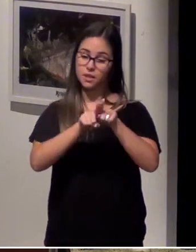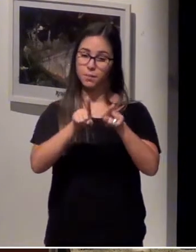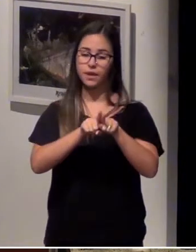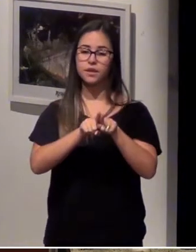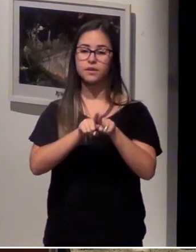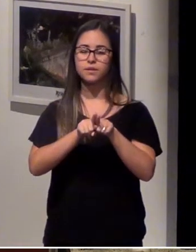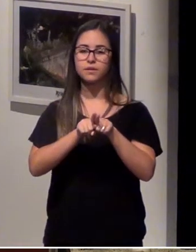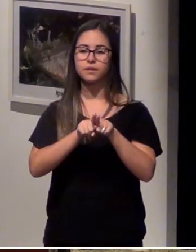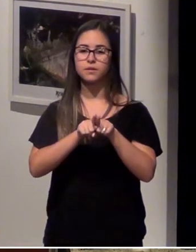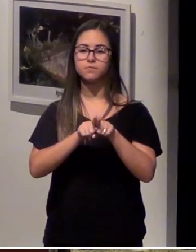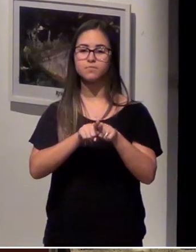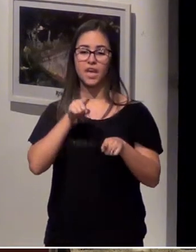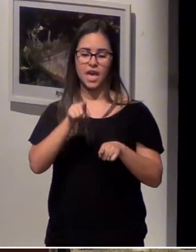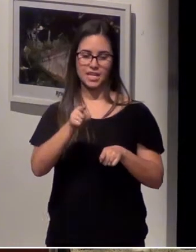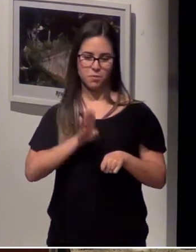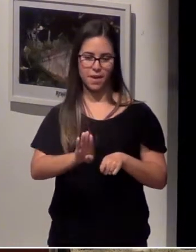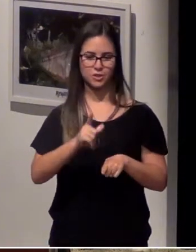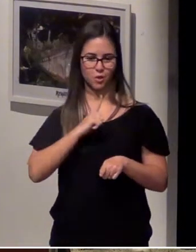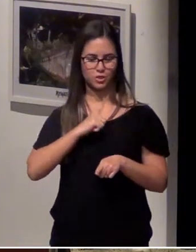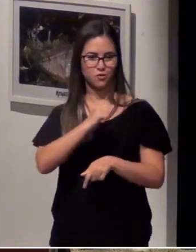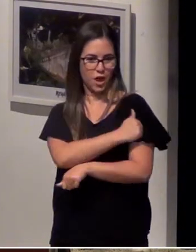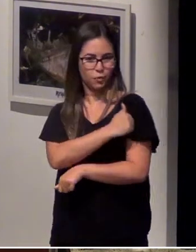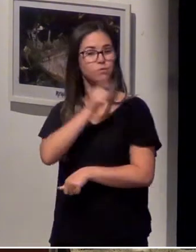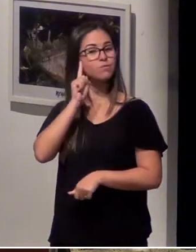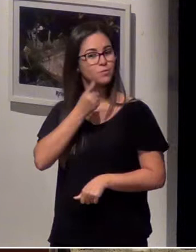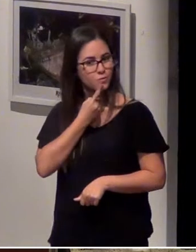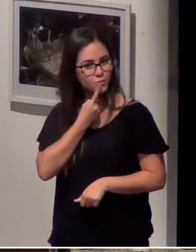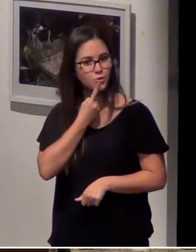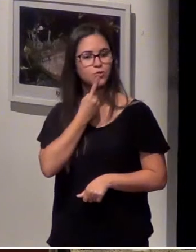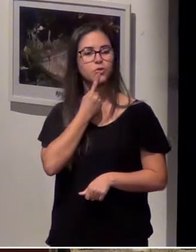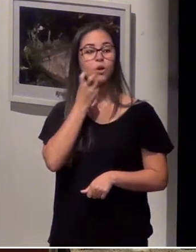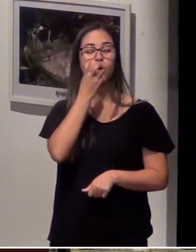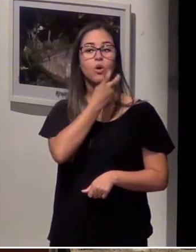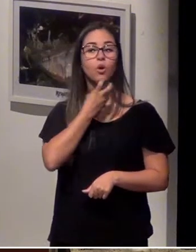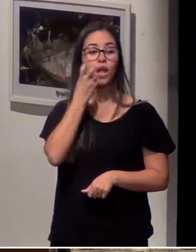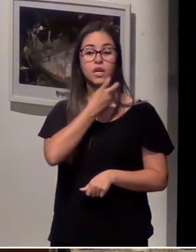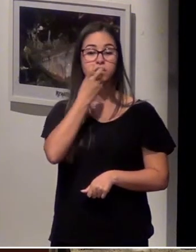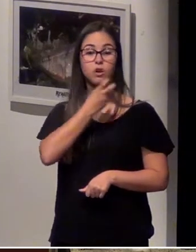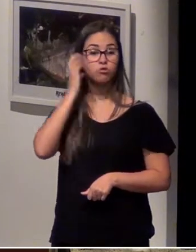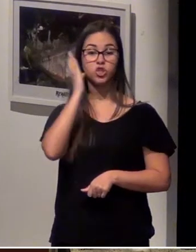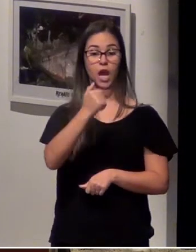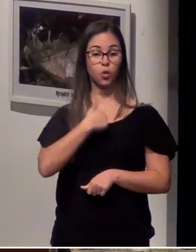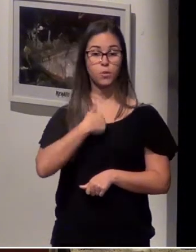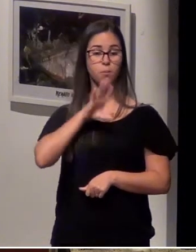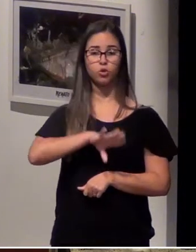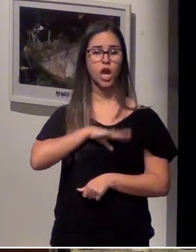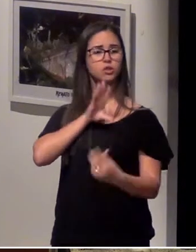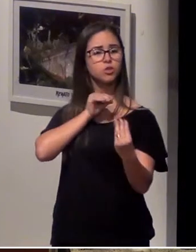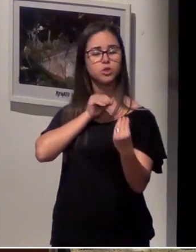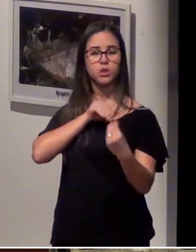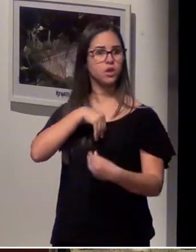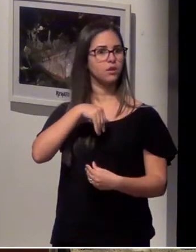Inclusive, esse semestre eu tive alunos surdos oralizando diretamente comigo em português, algo